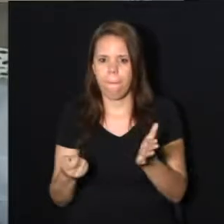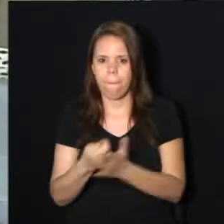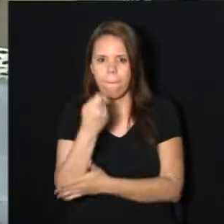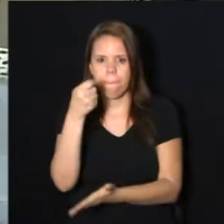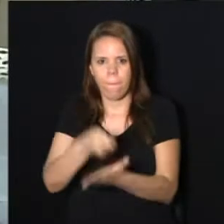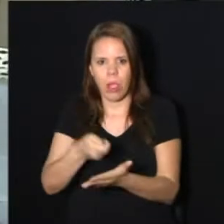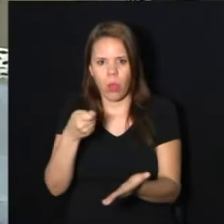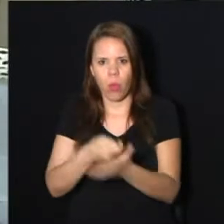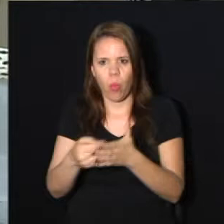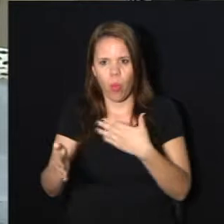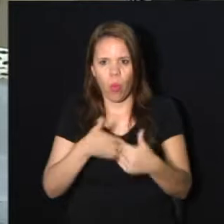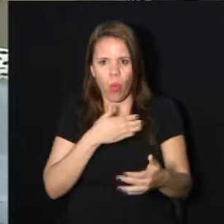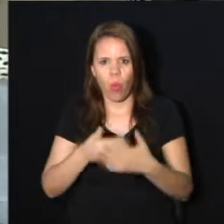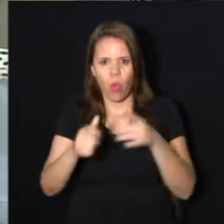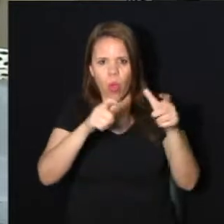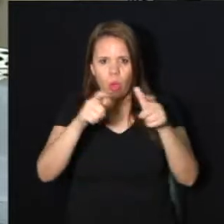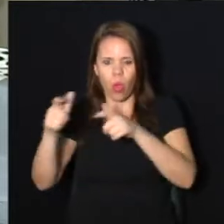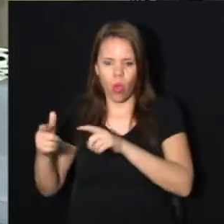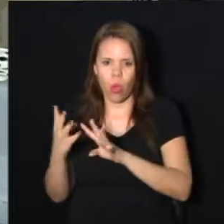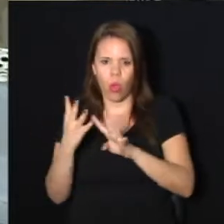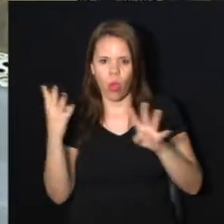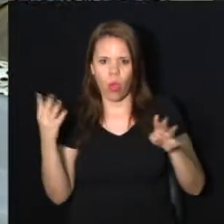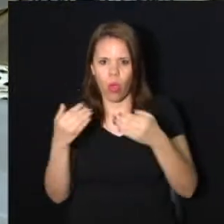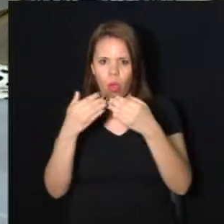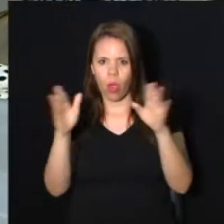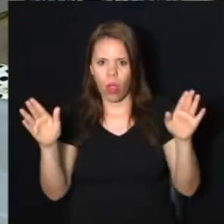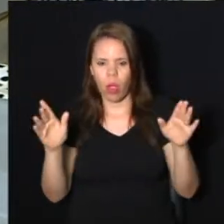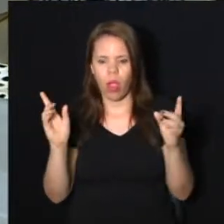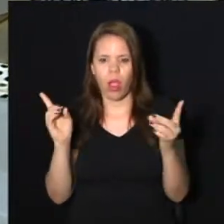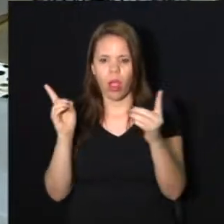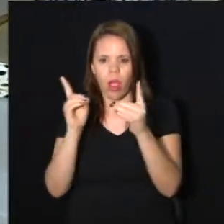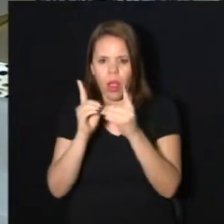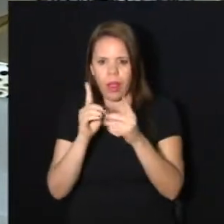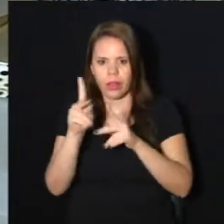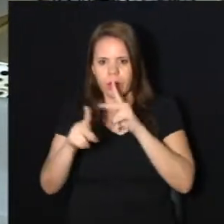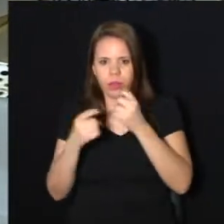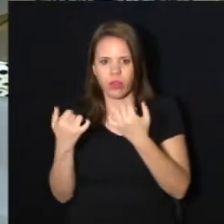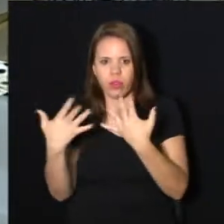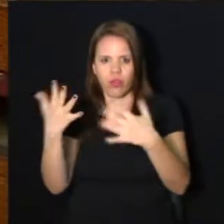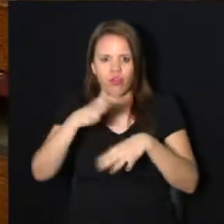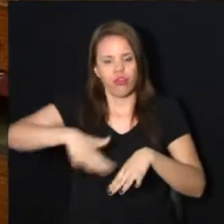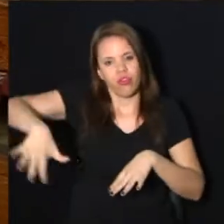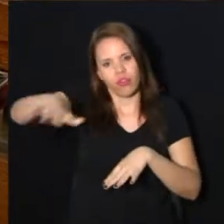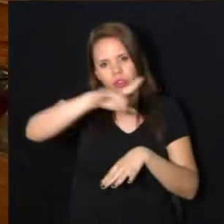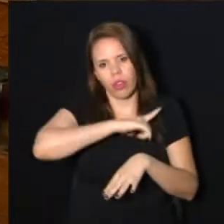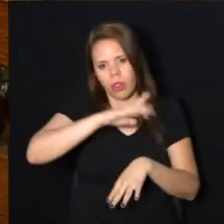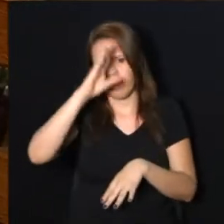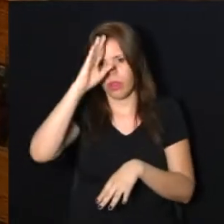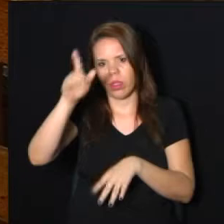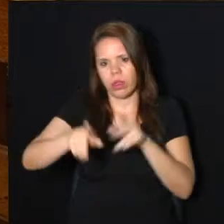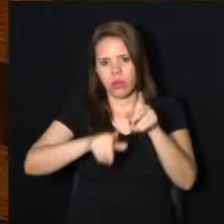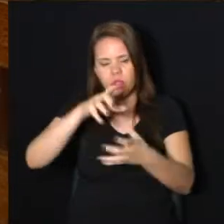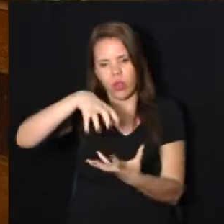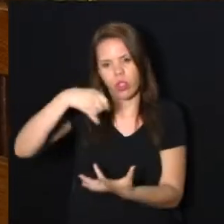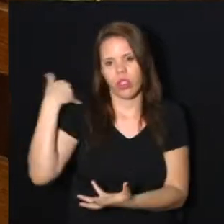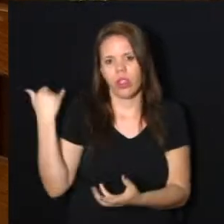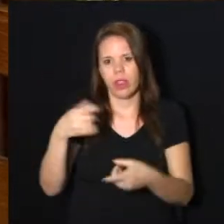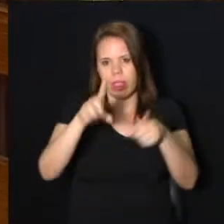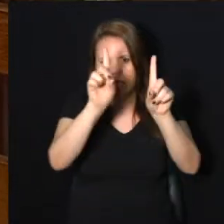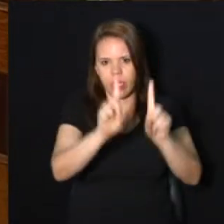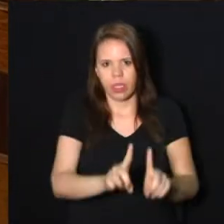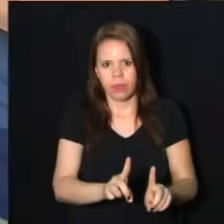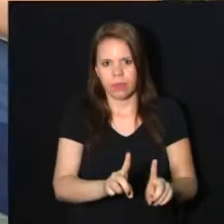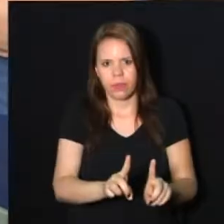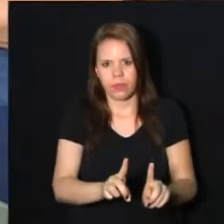qualquer caixa, guichê ou unidade disponível para o atendimento ao público em geral dê prioridade a idosos,